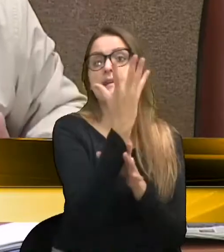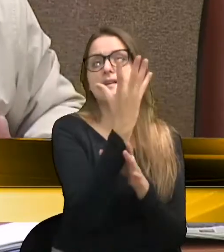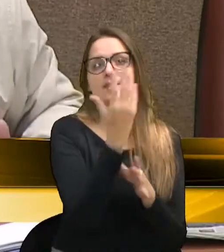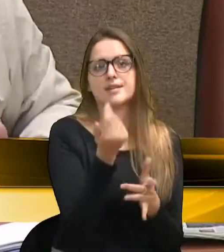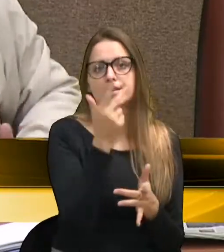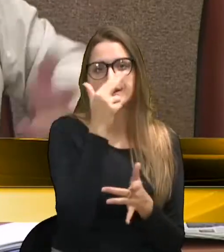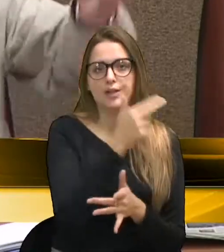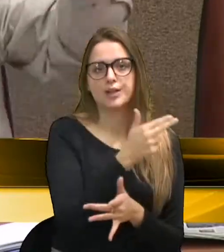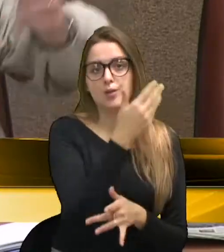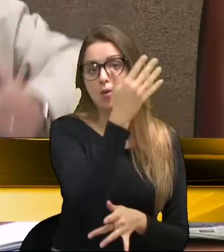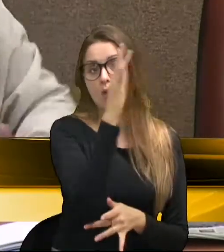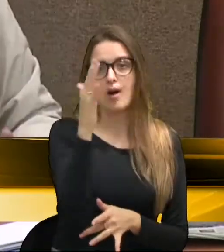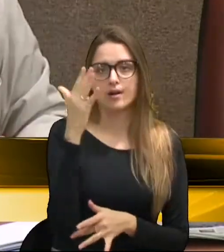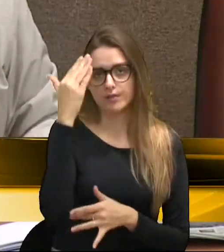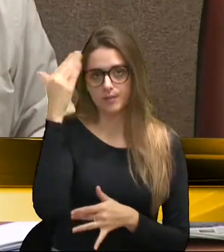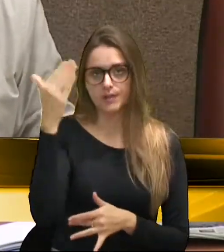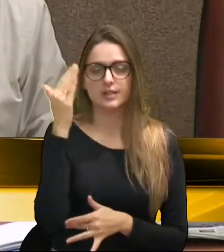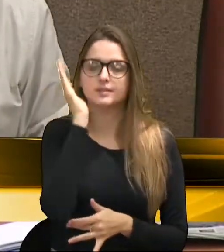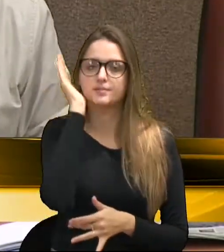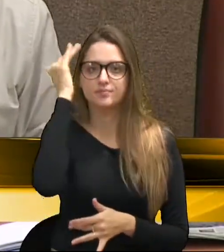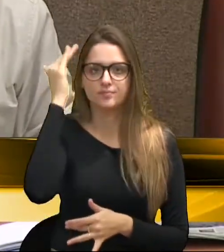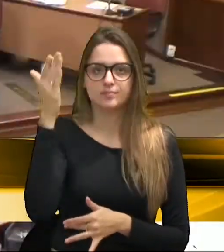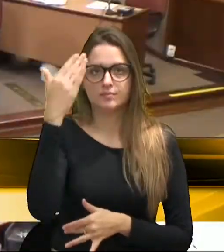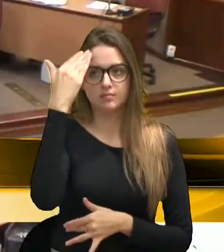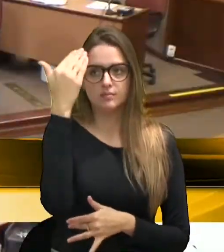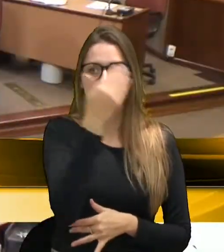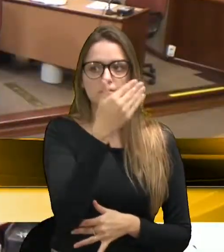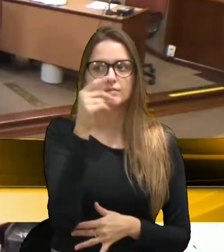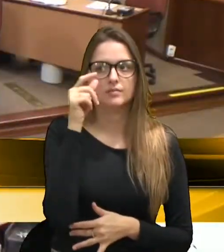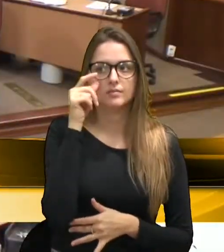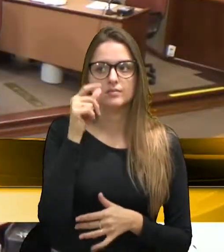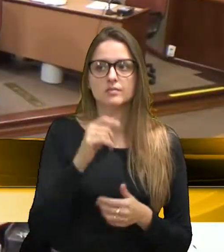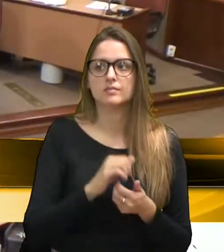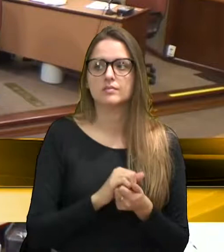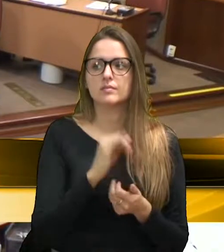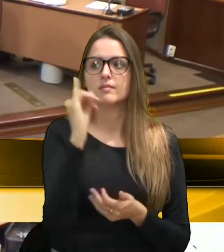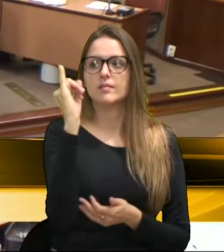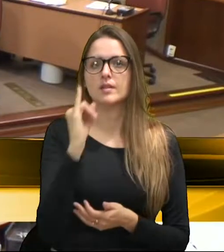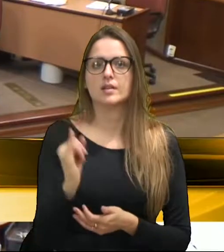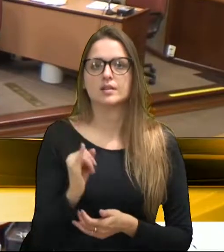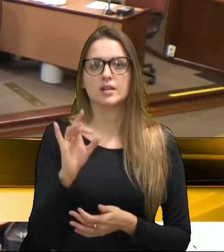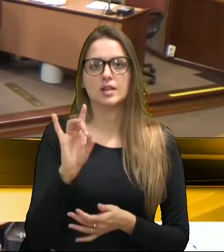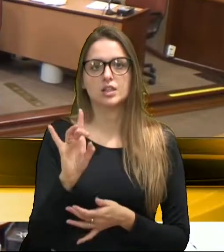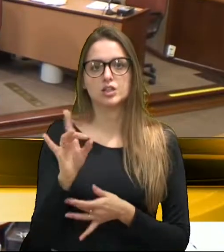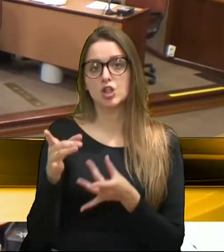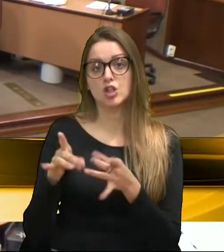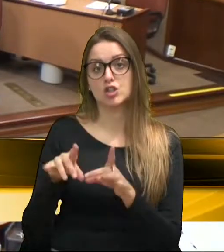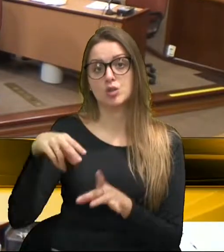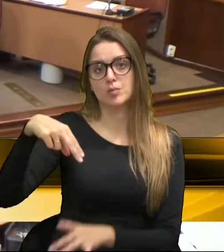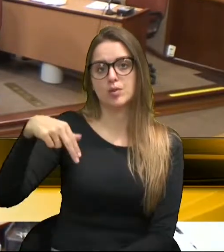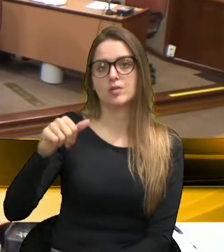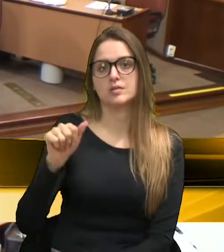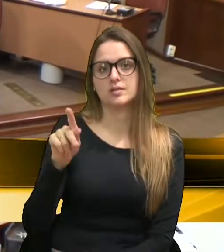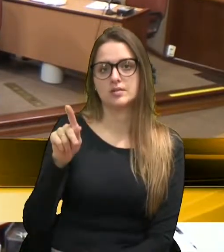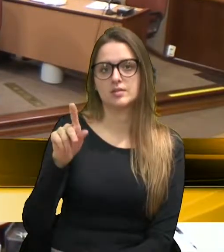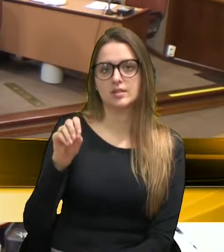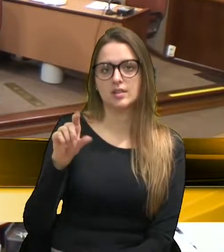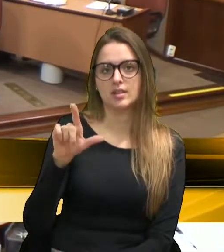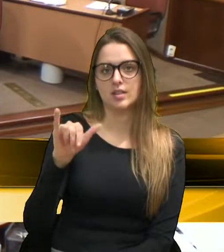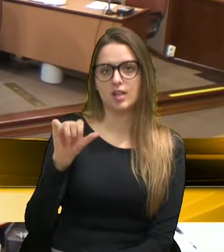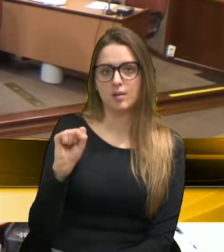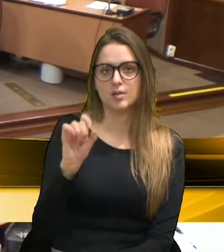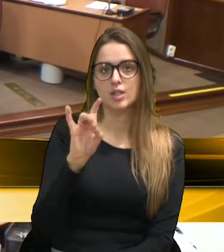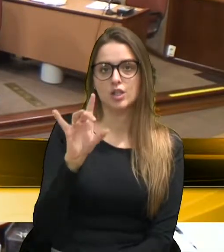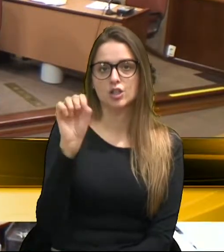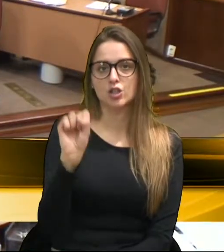é inexplicável. Obrigado, vereador Felipe. Muito obrigado, vereador Périco. Da Itália sobrou só Nápoles, né? É verdade. Né? Sobrou só Nápoles, só o sul